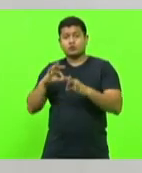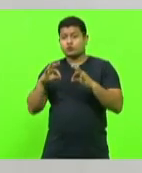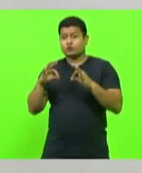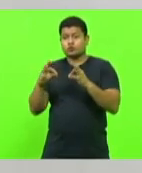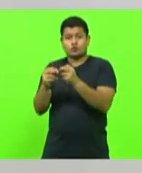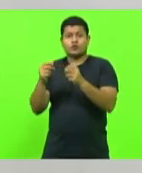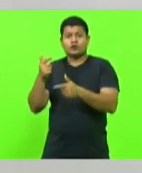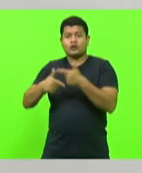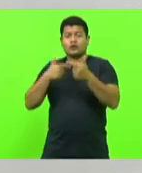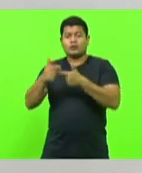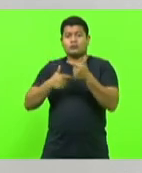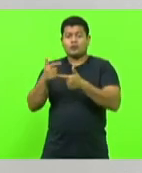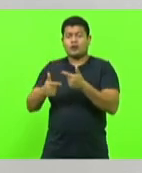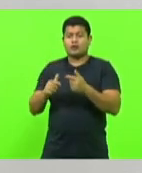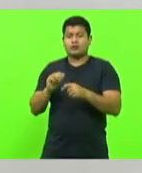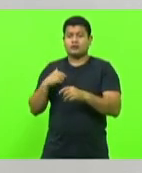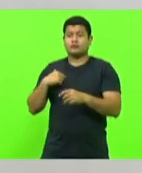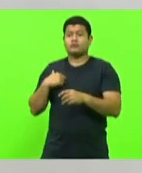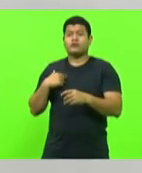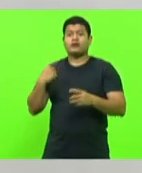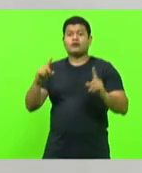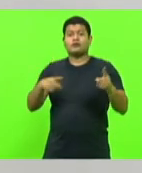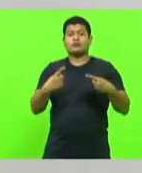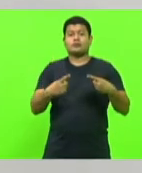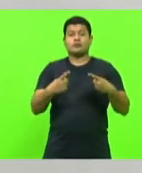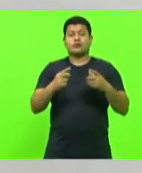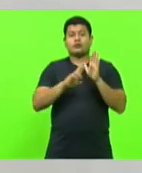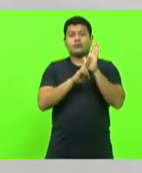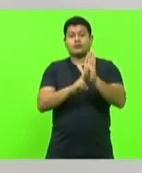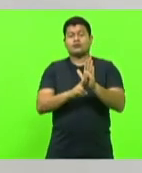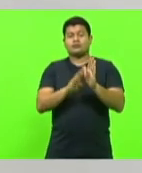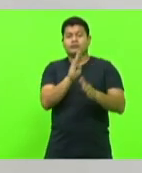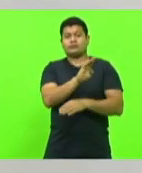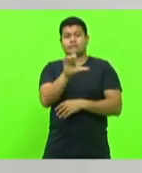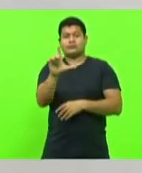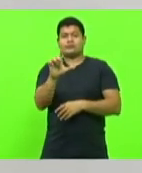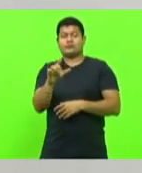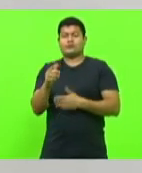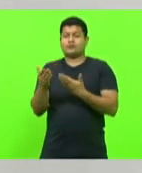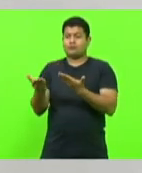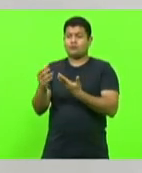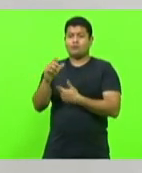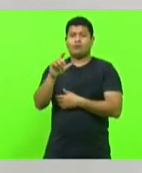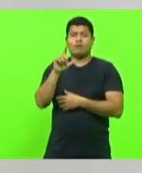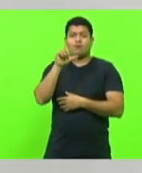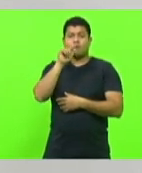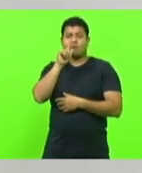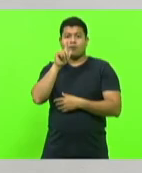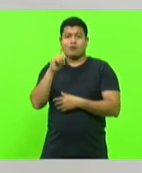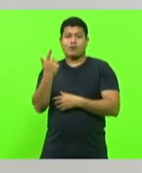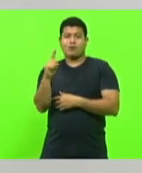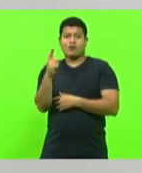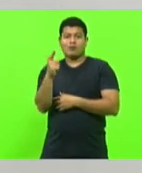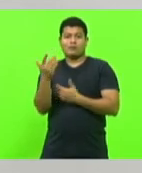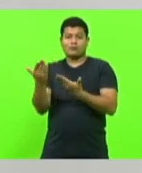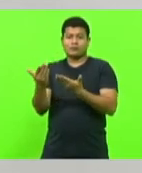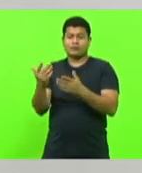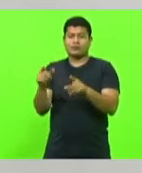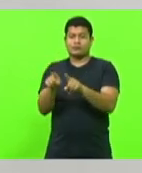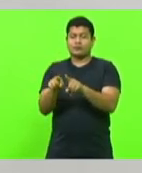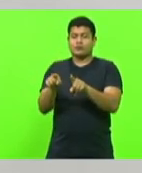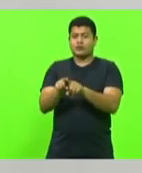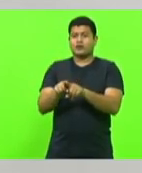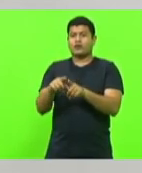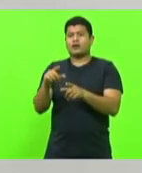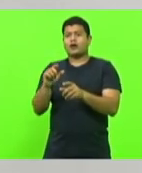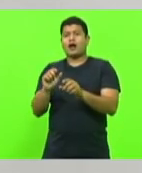Joinville, vai disputar por Blumenau. Esse atleta que treina vai por Guaramirim. Esse atleta vai por Itajaí, vai por Garuva, vai por